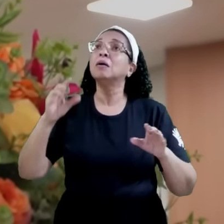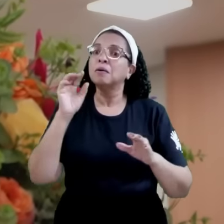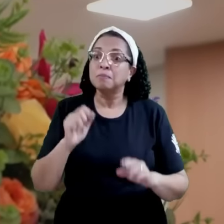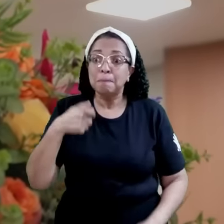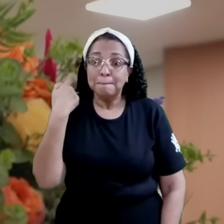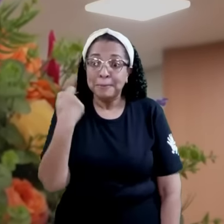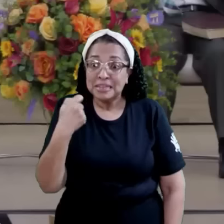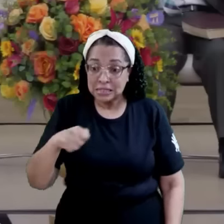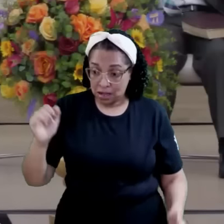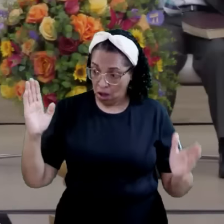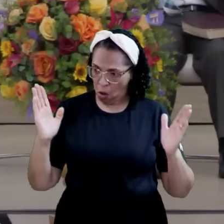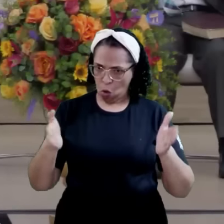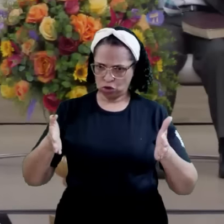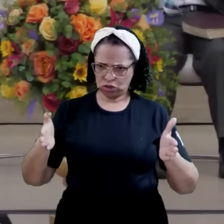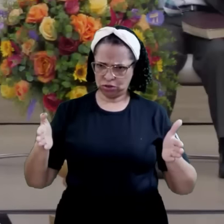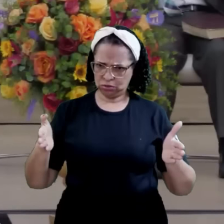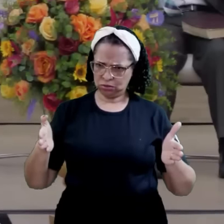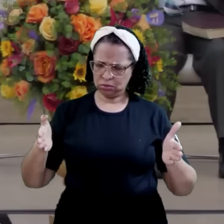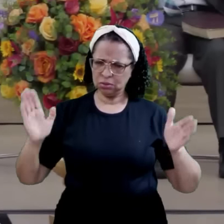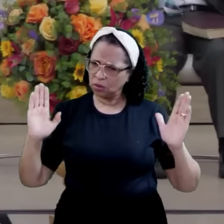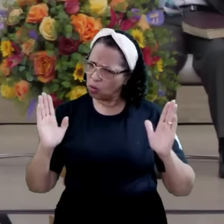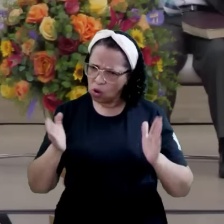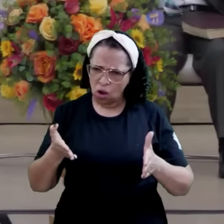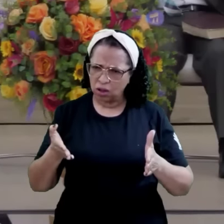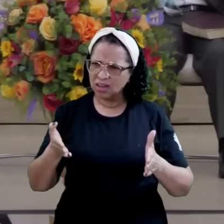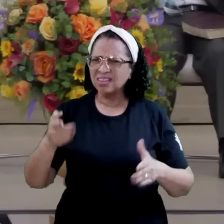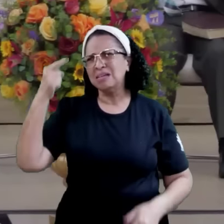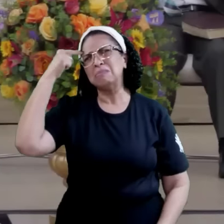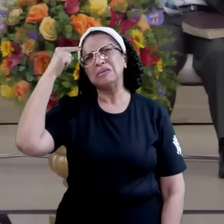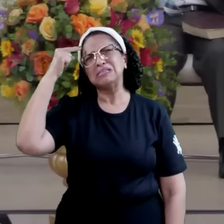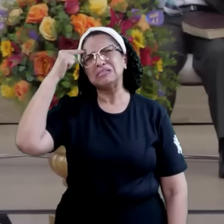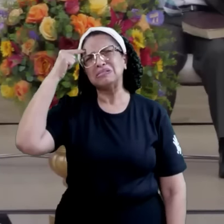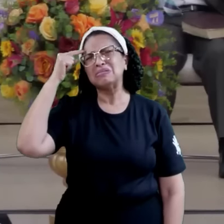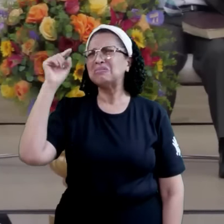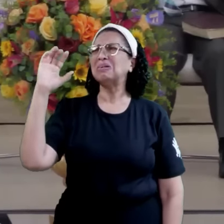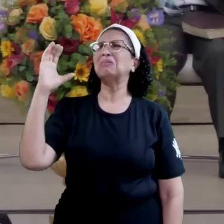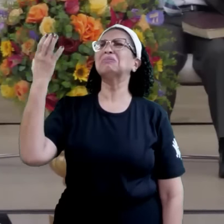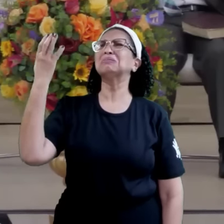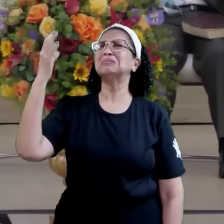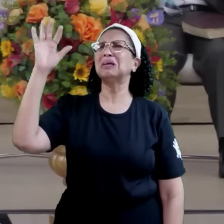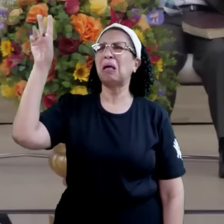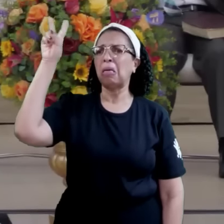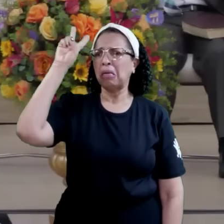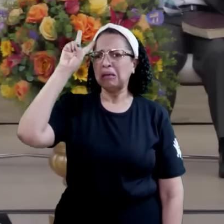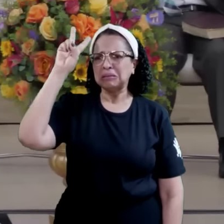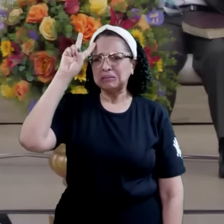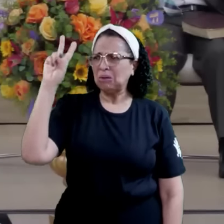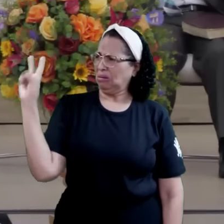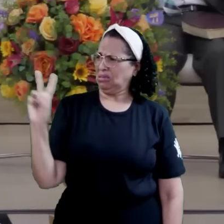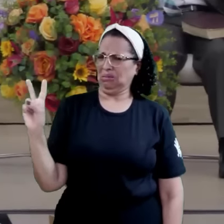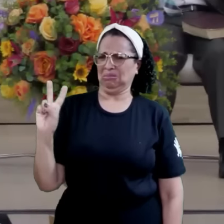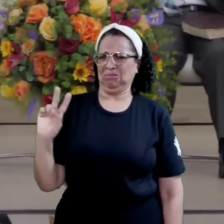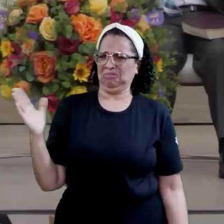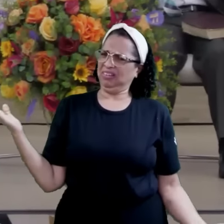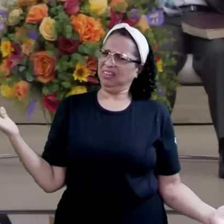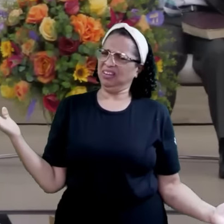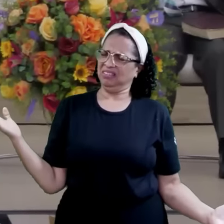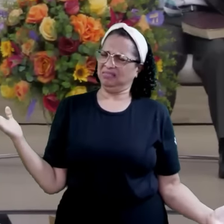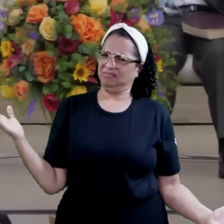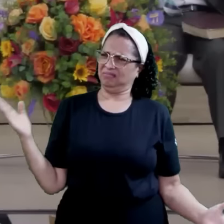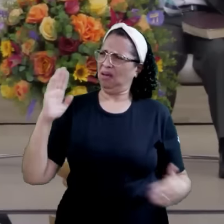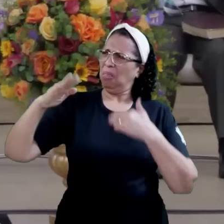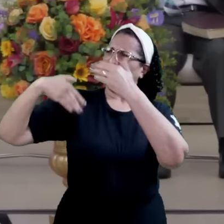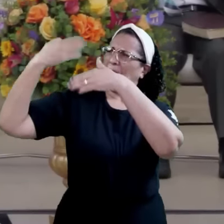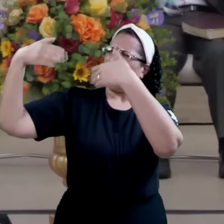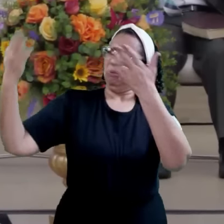tá no sábado mas a cabeça tá na segunda você não vai resolver fica com o que diz o texto o texto não diz que ele será o texto